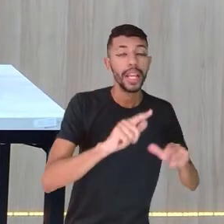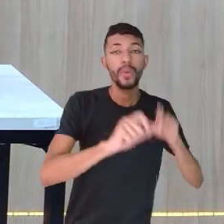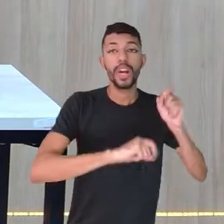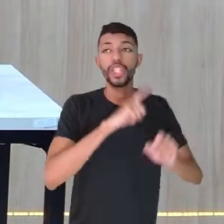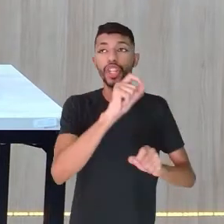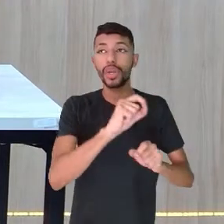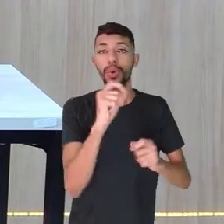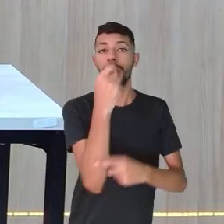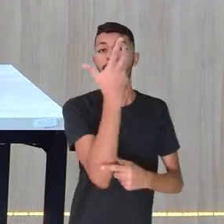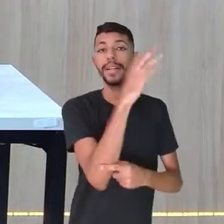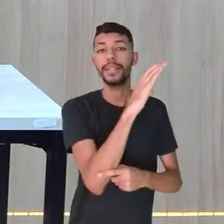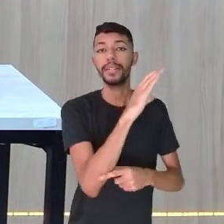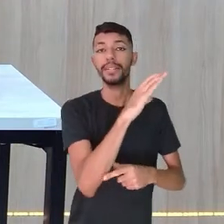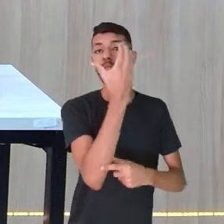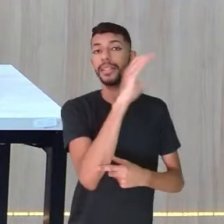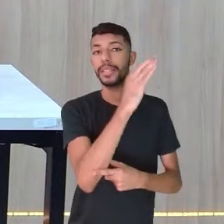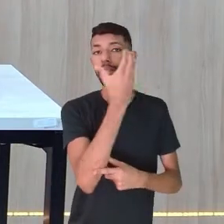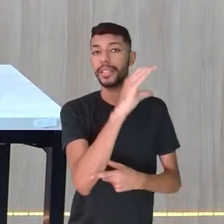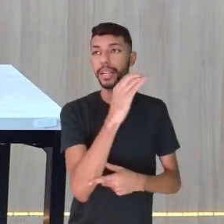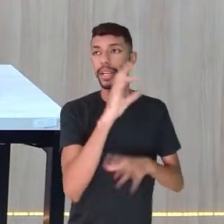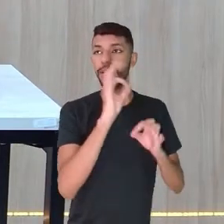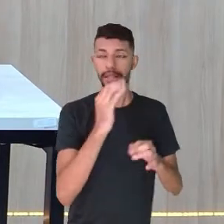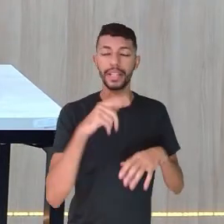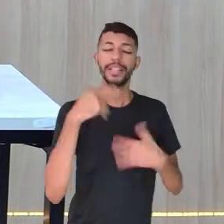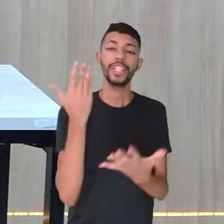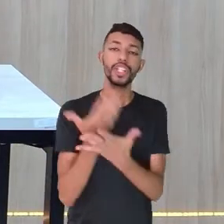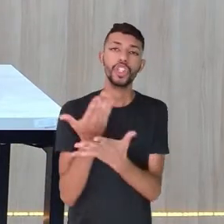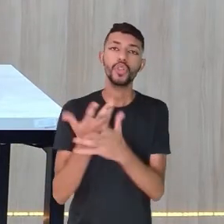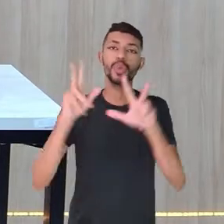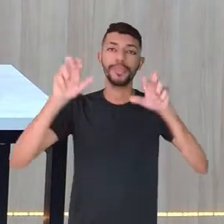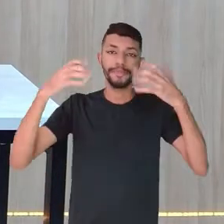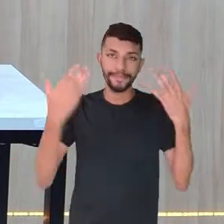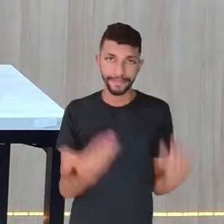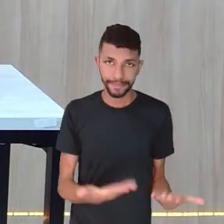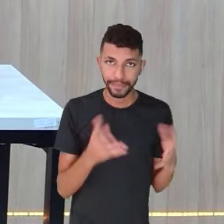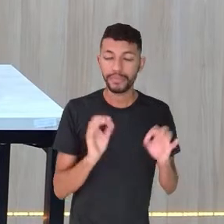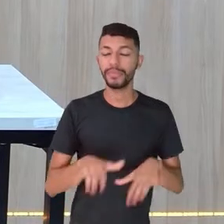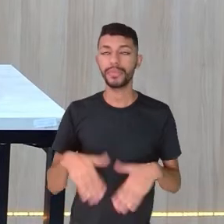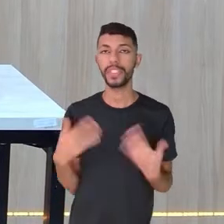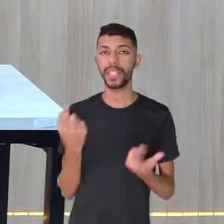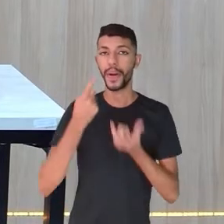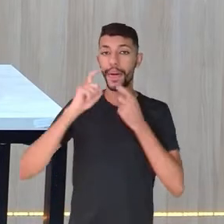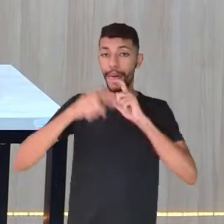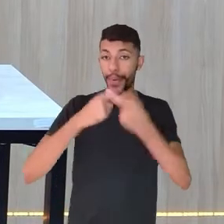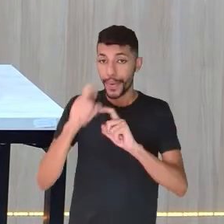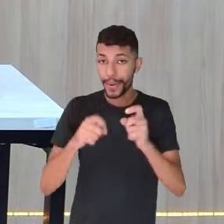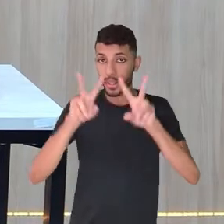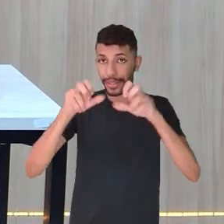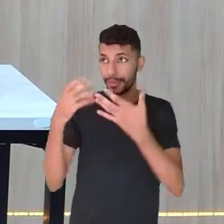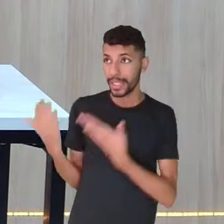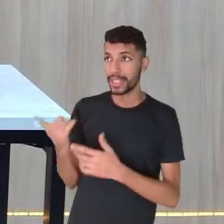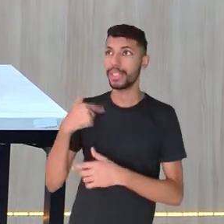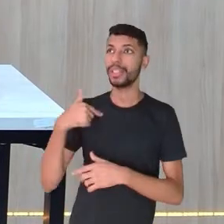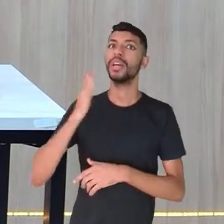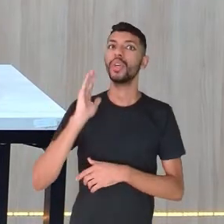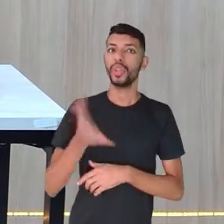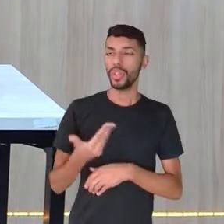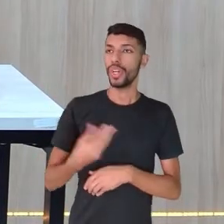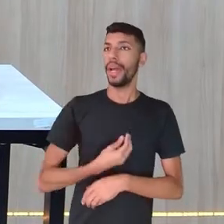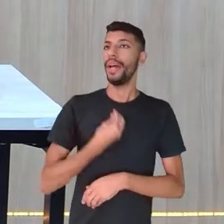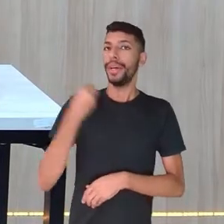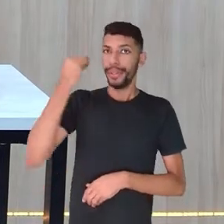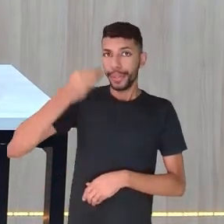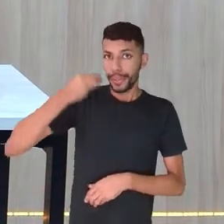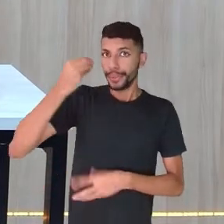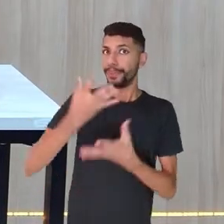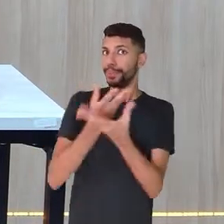geologia, né, que estuda aí a questão das rochas, a questão do solo. Então, essa discussão eu já presenciei bastante e